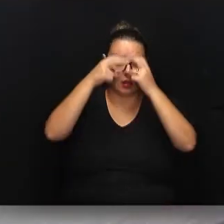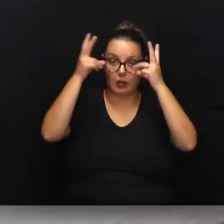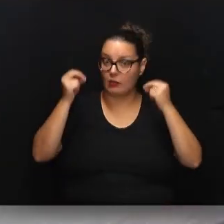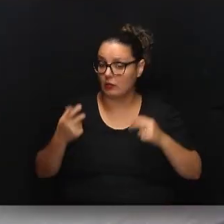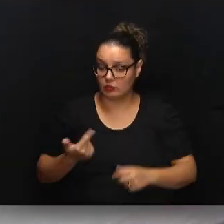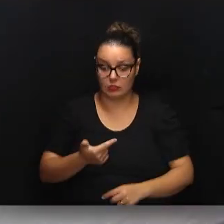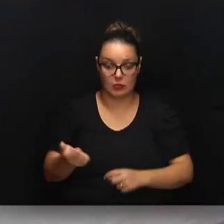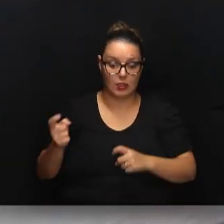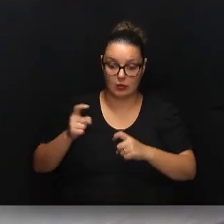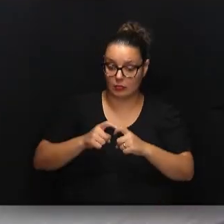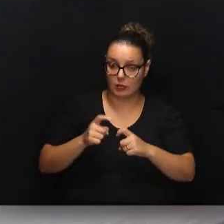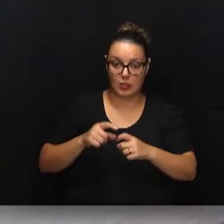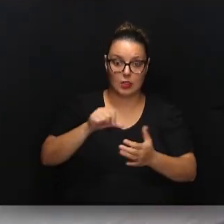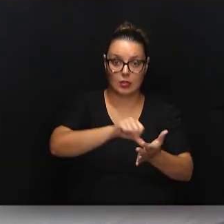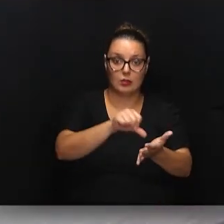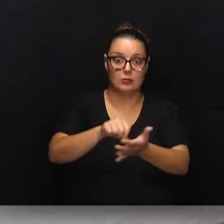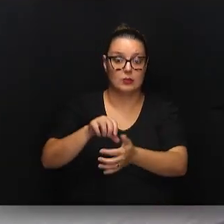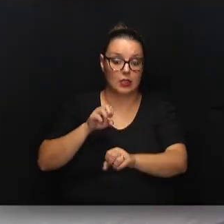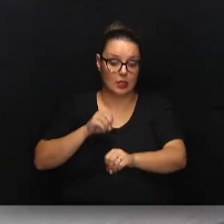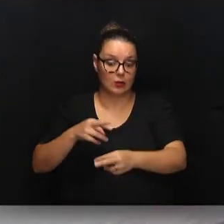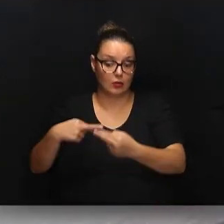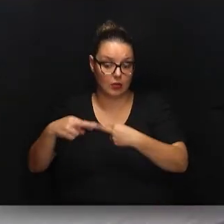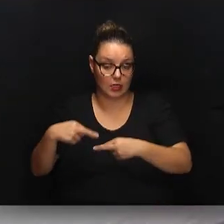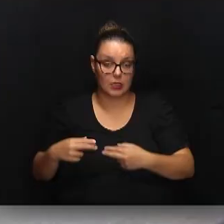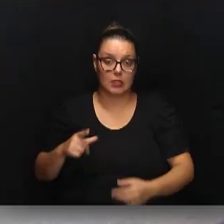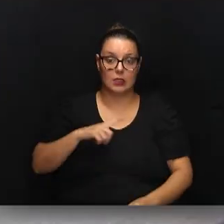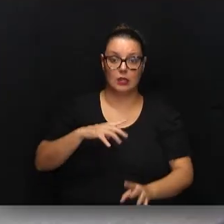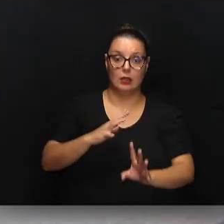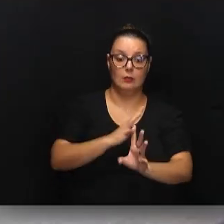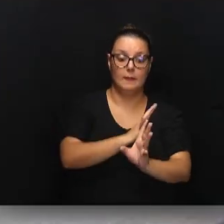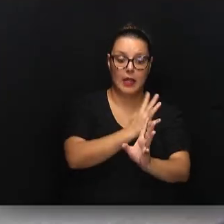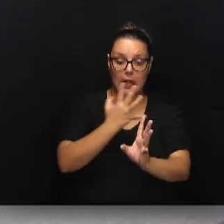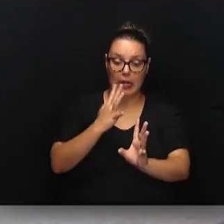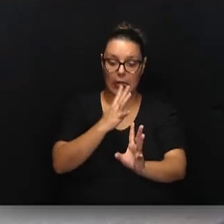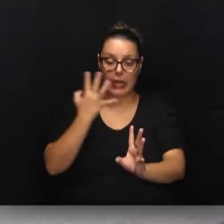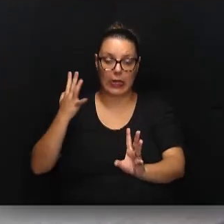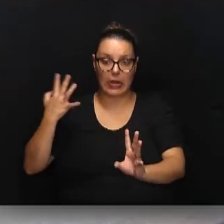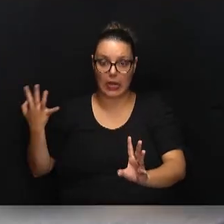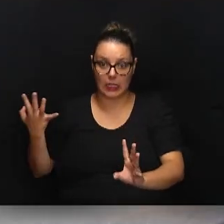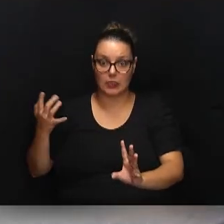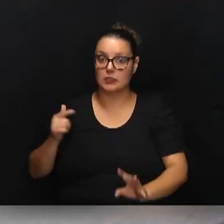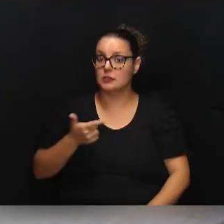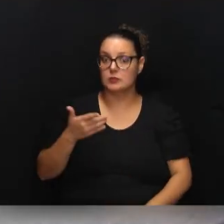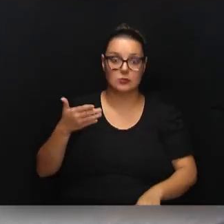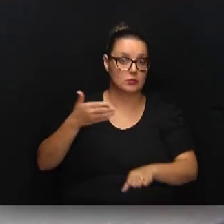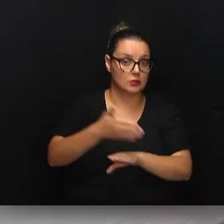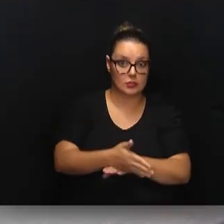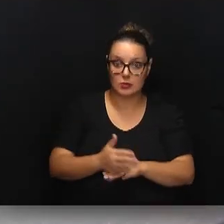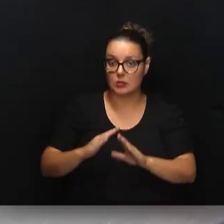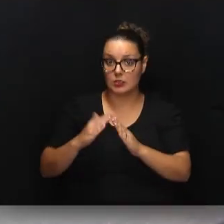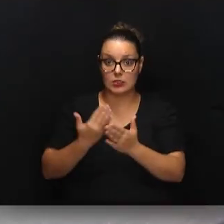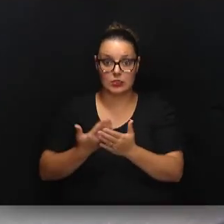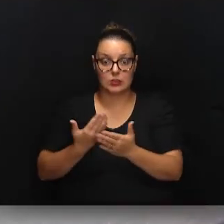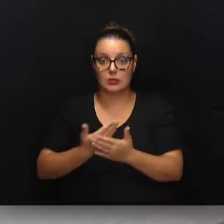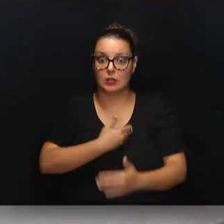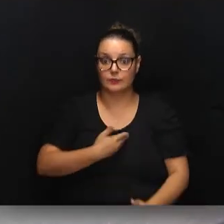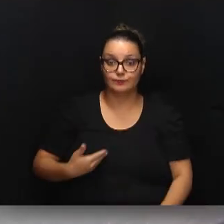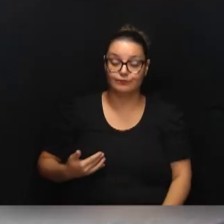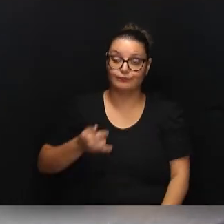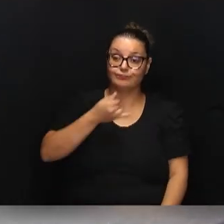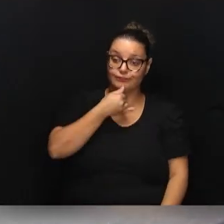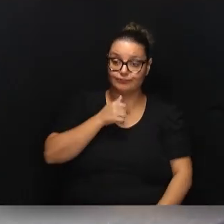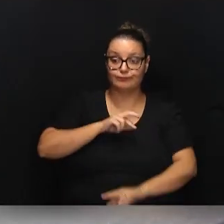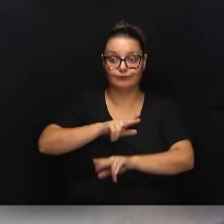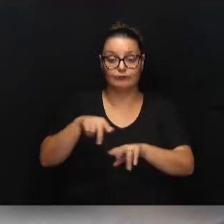unidades. Na educação, a gente tem uma fila de crianças ainda que não têm acesso à escola pública, que infelizmente muitas crianças